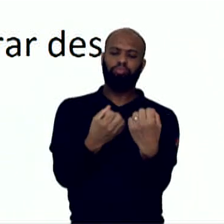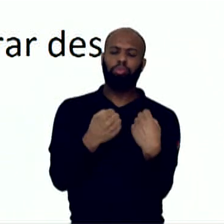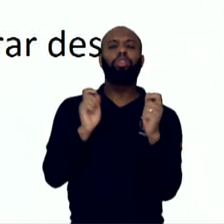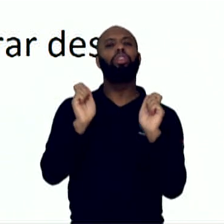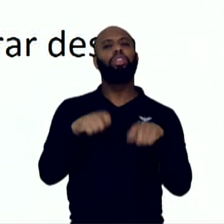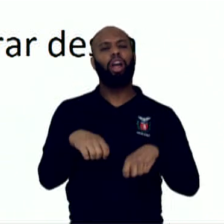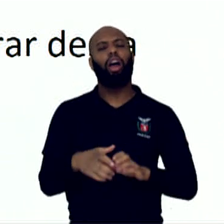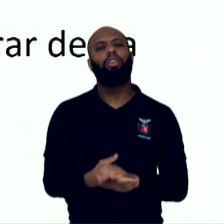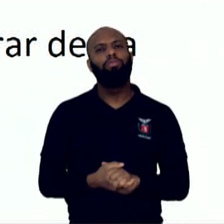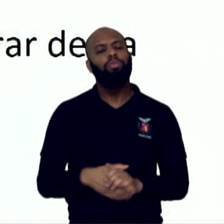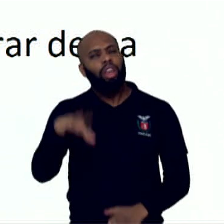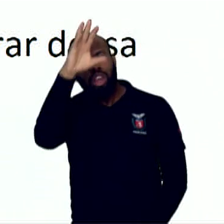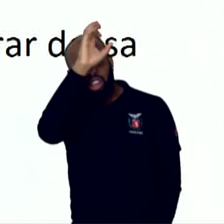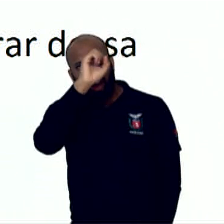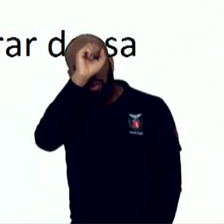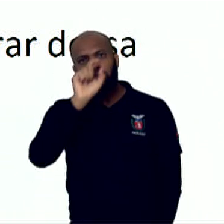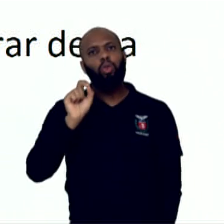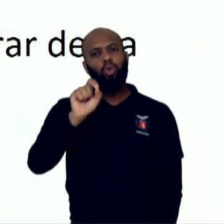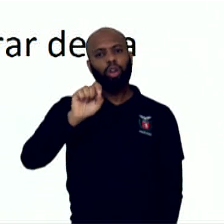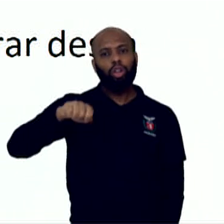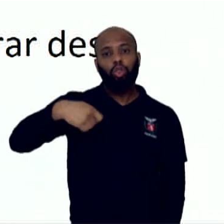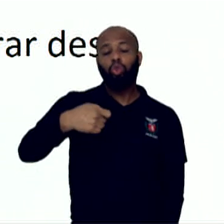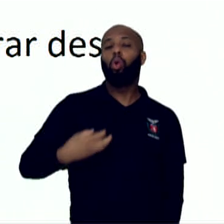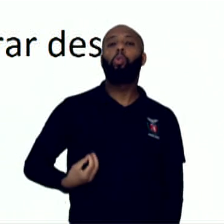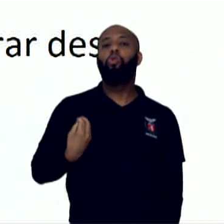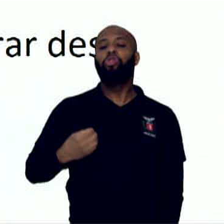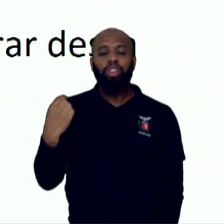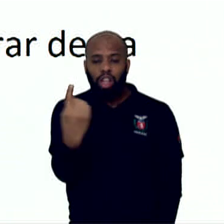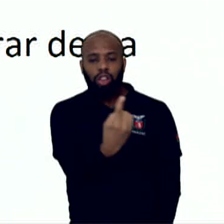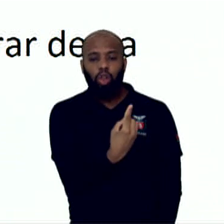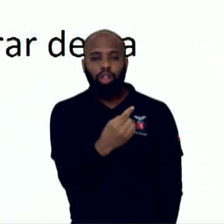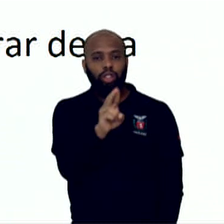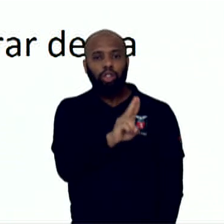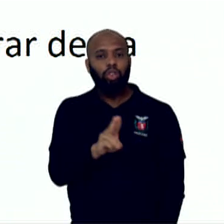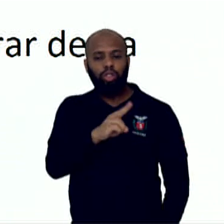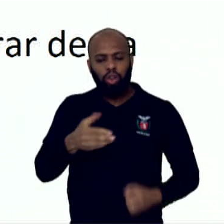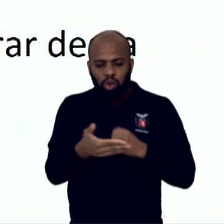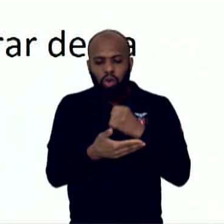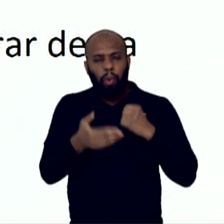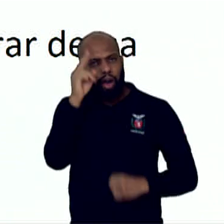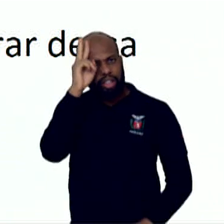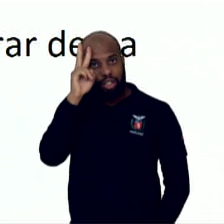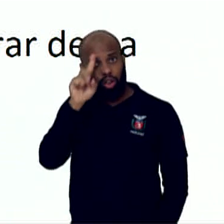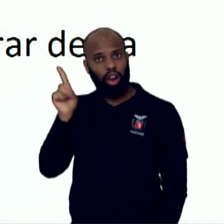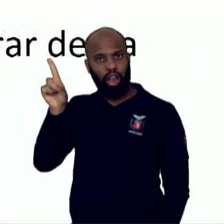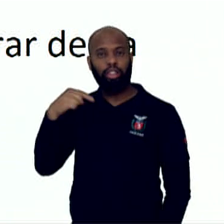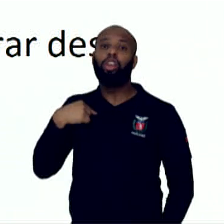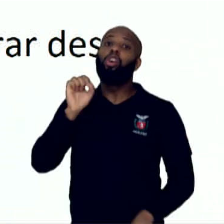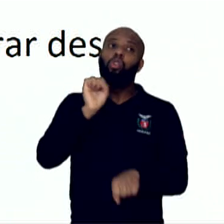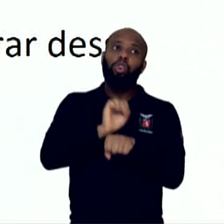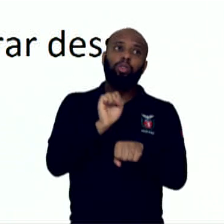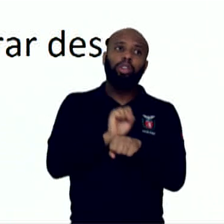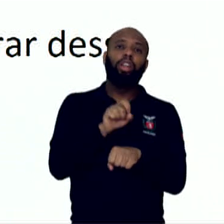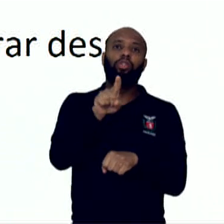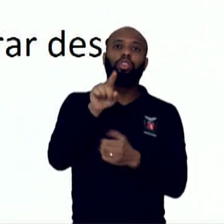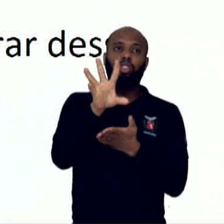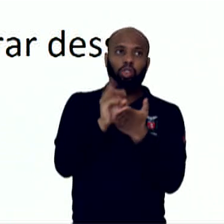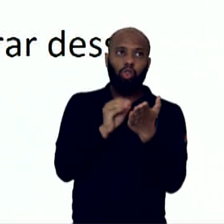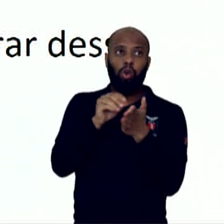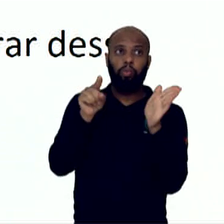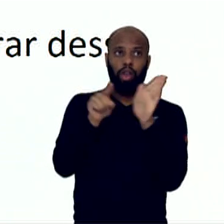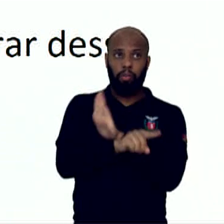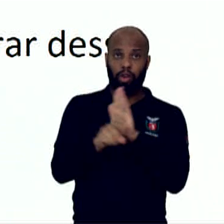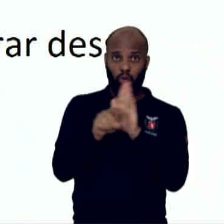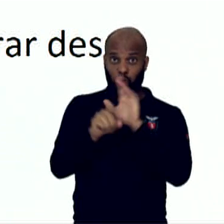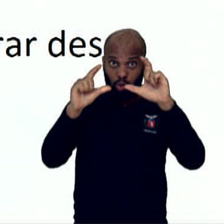tirar dessa narrativa para a nossa vida? Eu vou deixar um tempinho para vocês copiarem essa